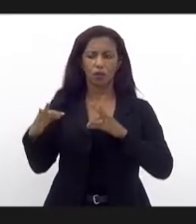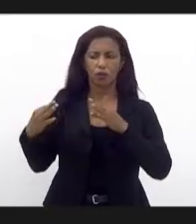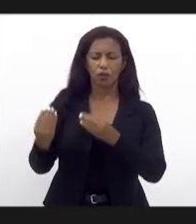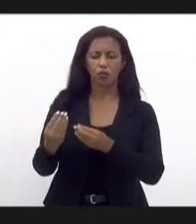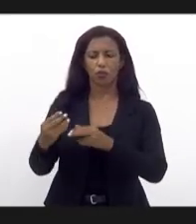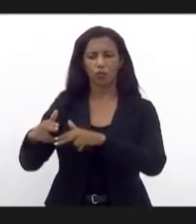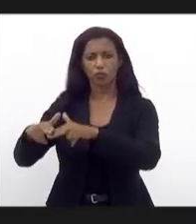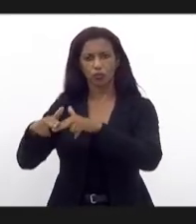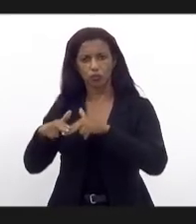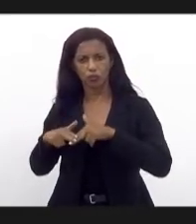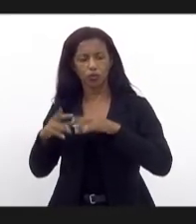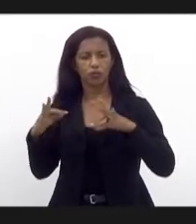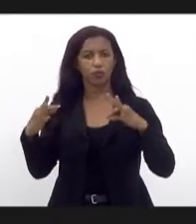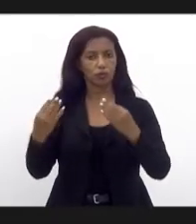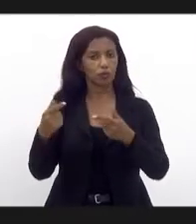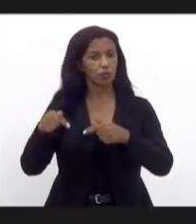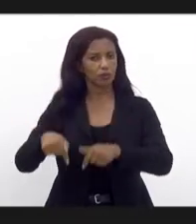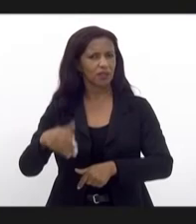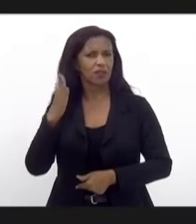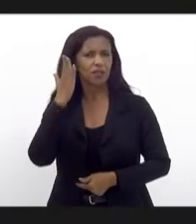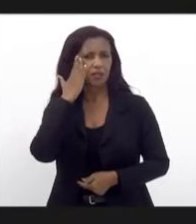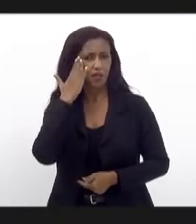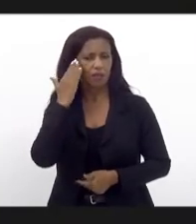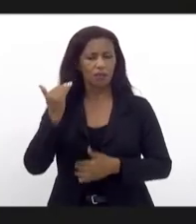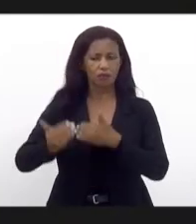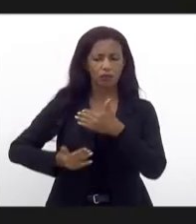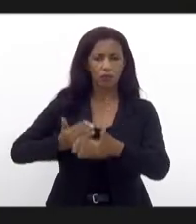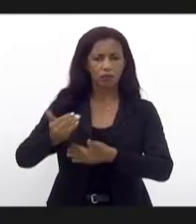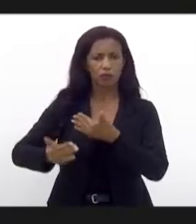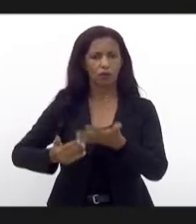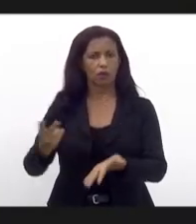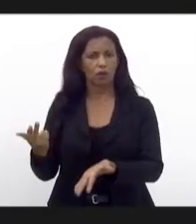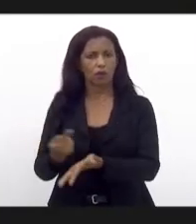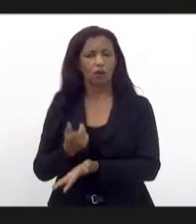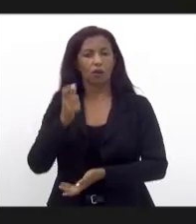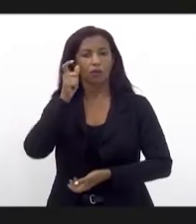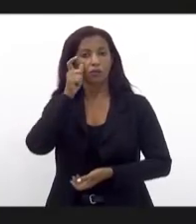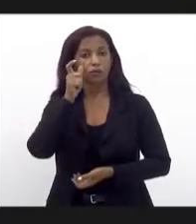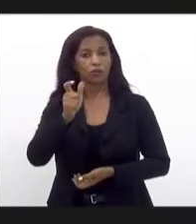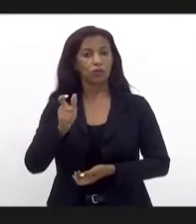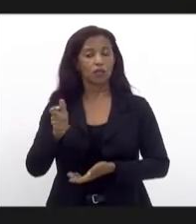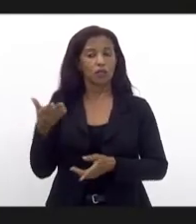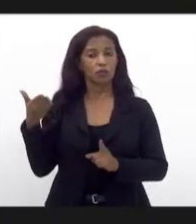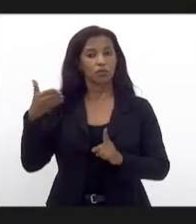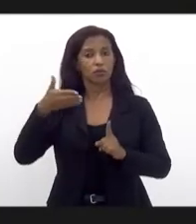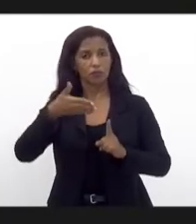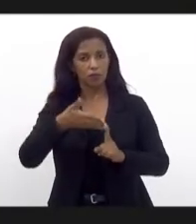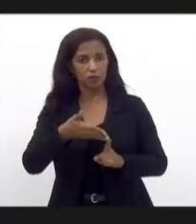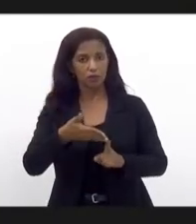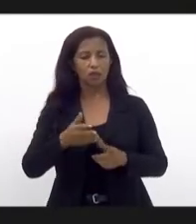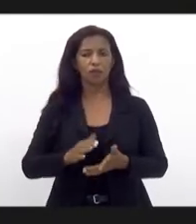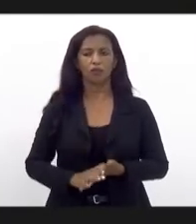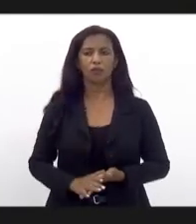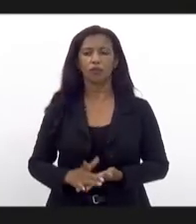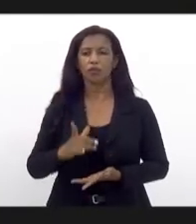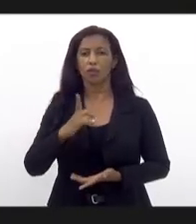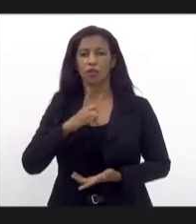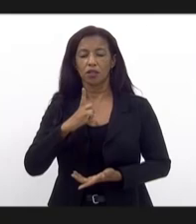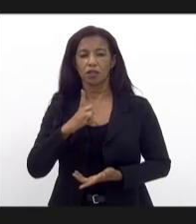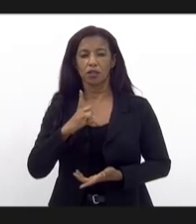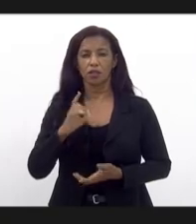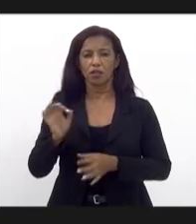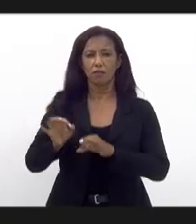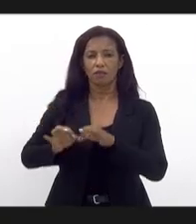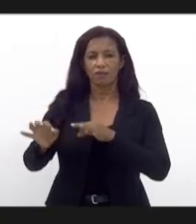uma causa. Todos aqui sabemos o que se passa, né? Do interesse específico de se fazer